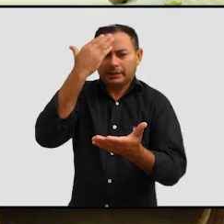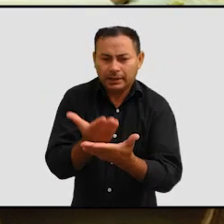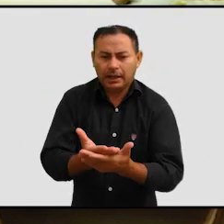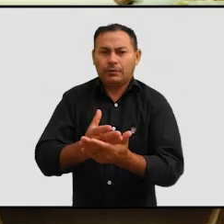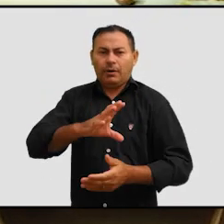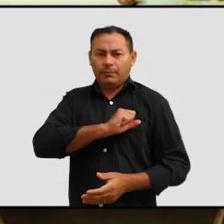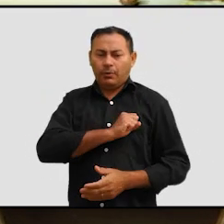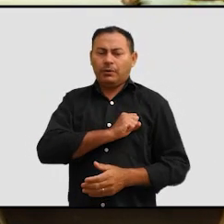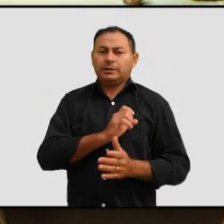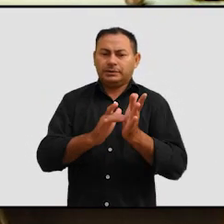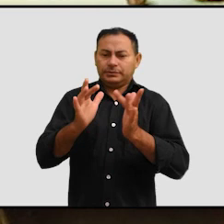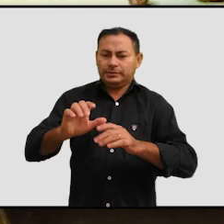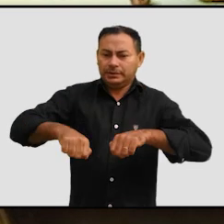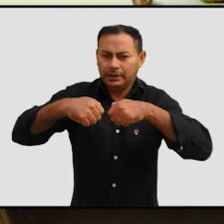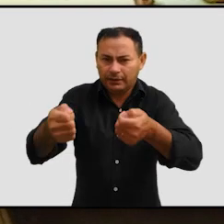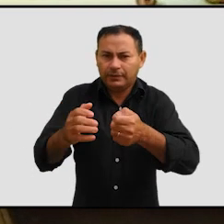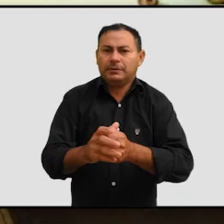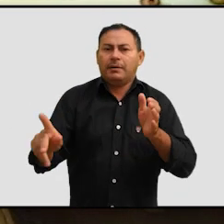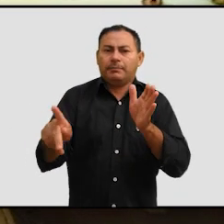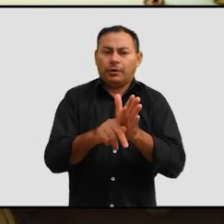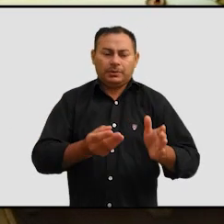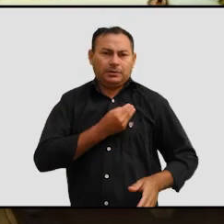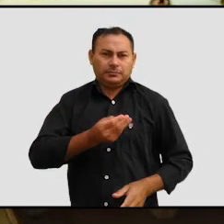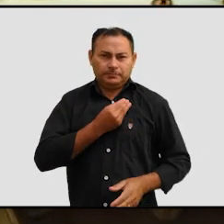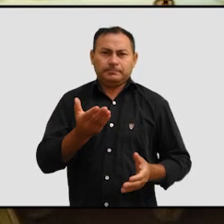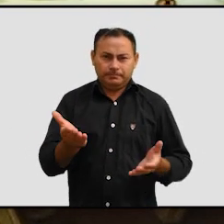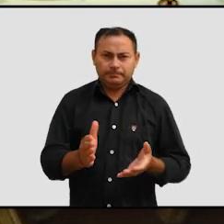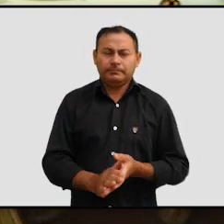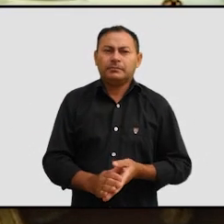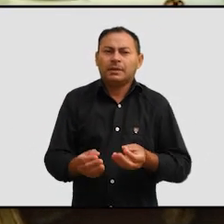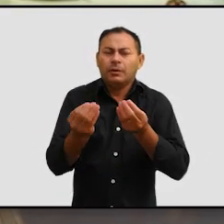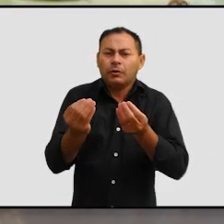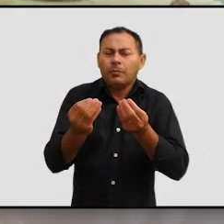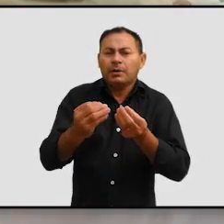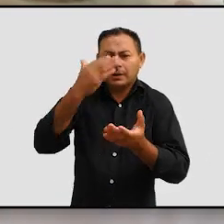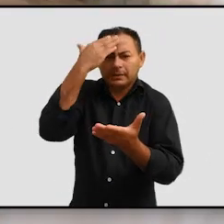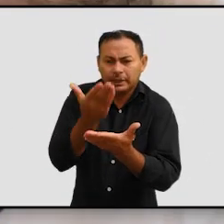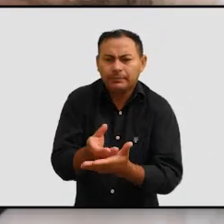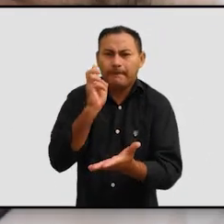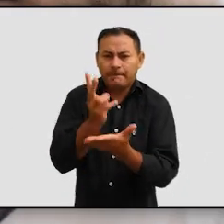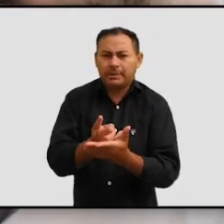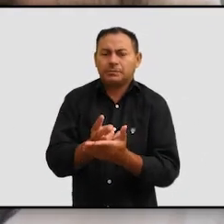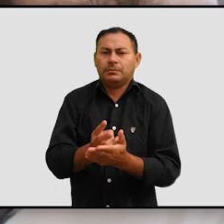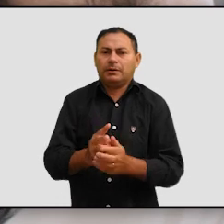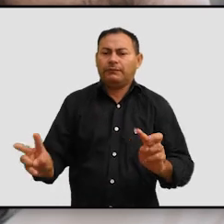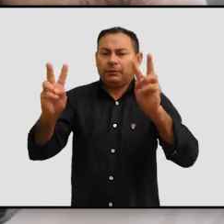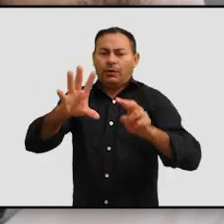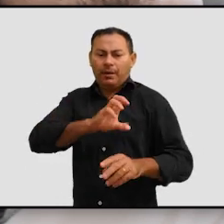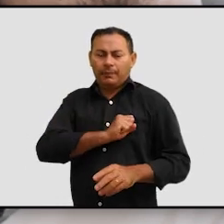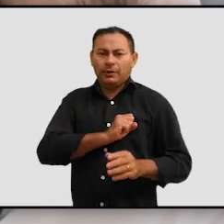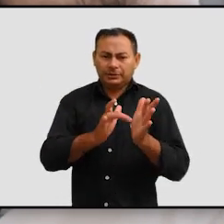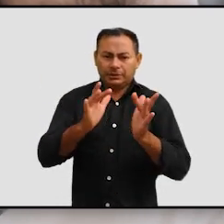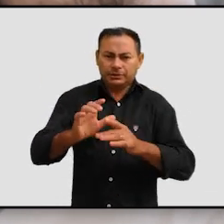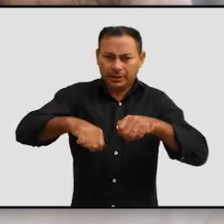confessar o valor que ele dava ao amor em suas próprias vidas. Como confessamos o mesmo valor que Jesus deu ao